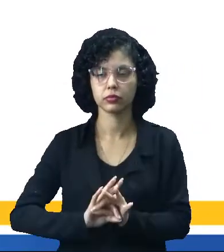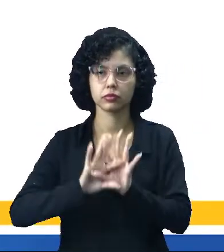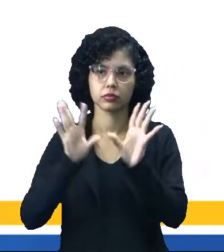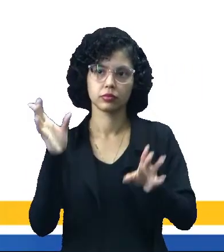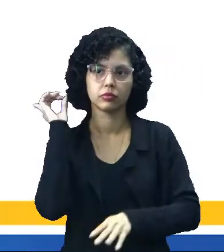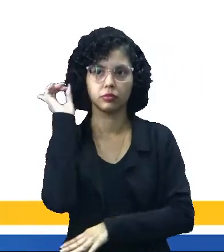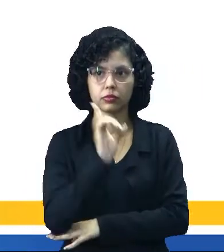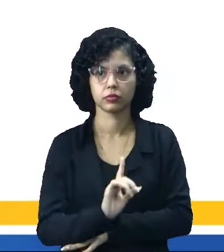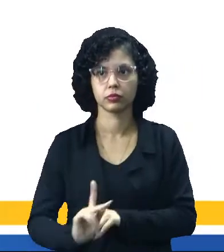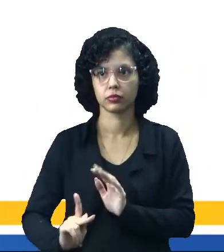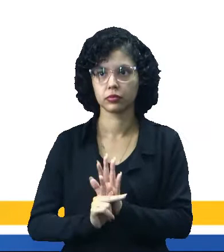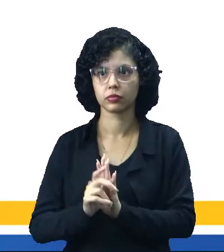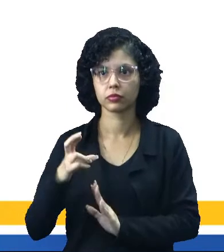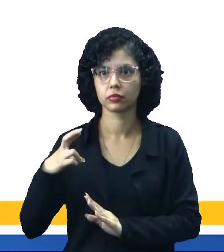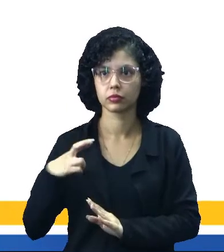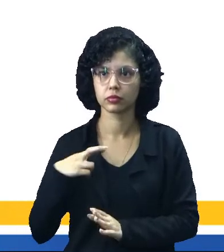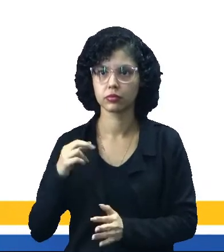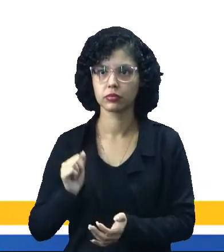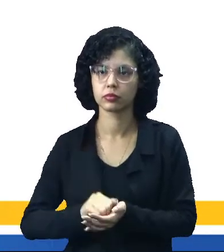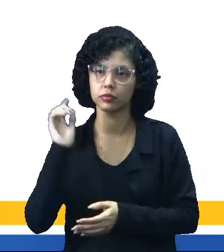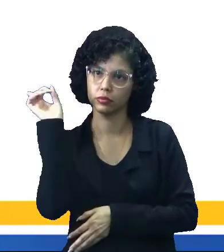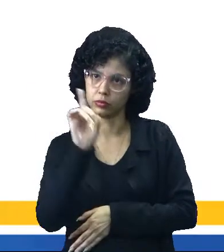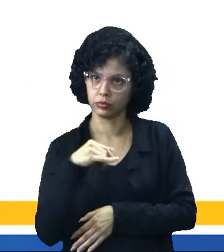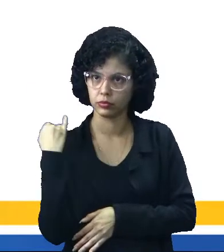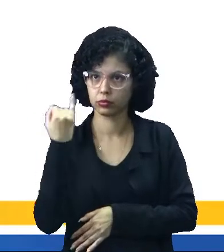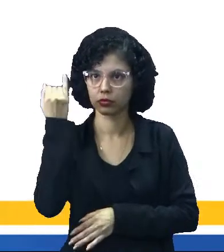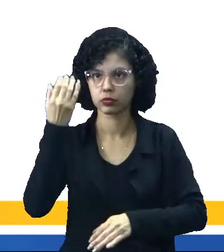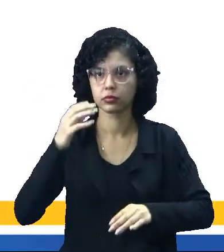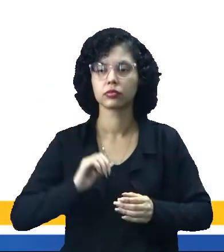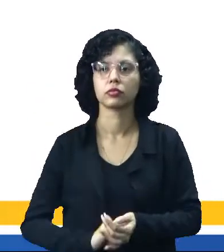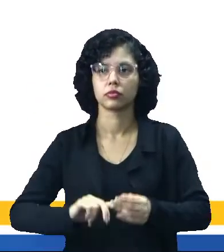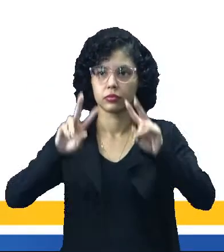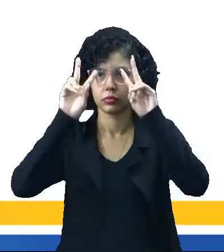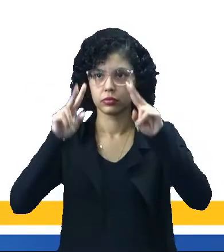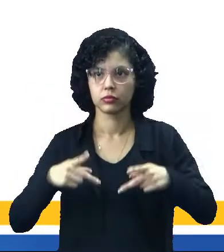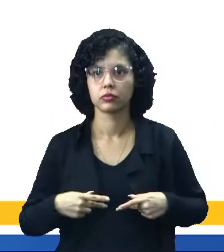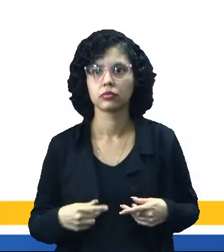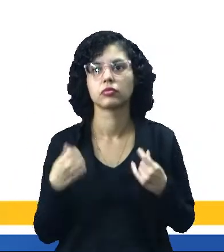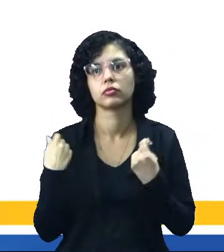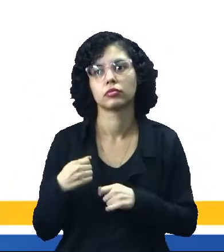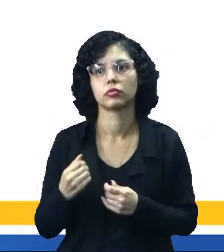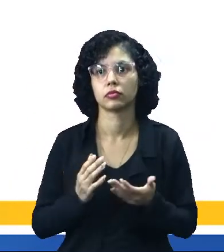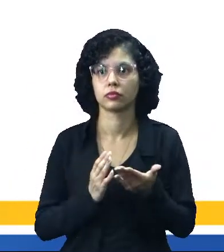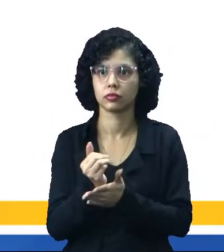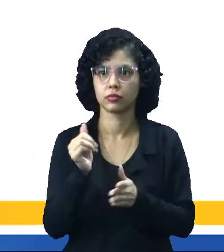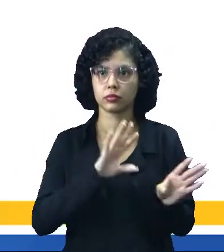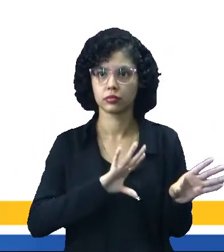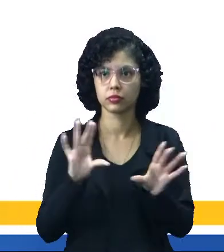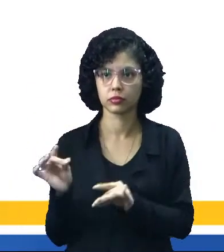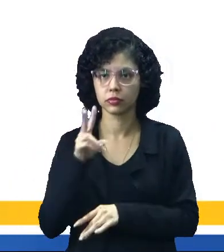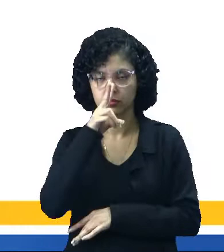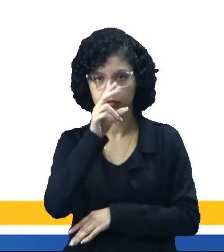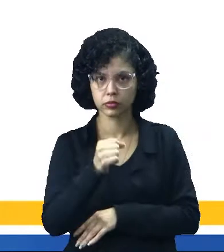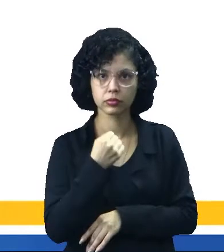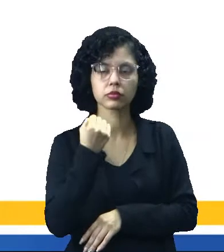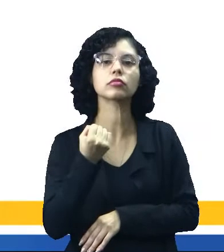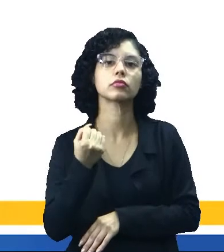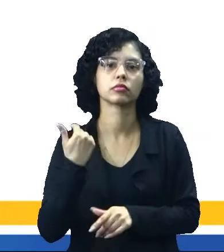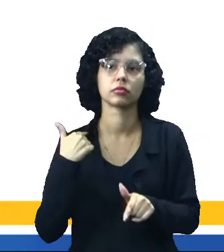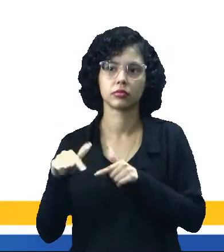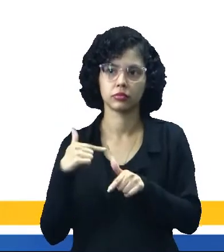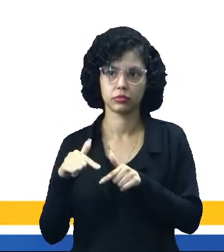né, o direito à propriedade privada era um direito fundamental dos seres humanos que deveria ser conquistado através da força de